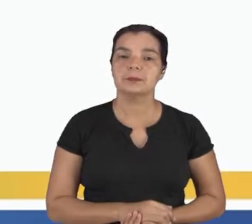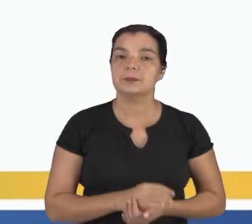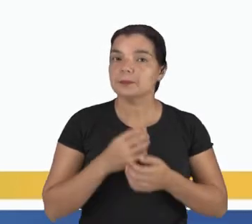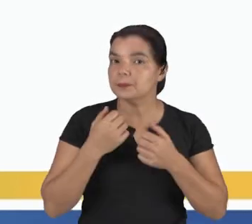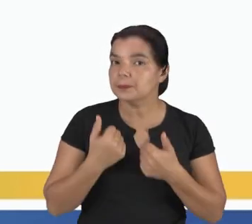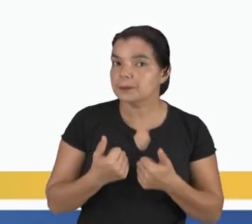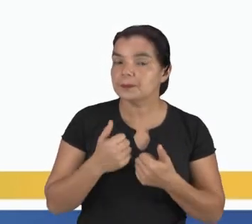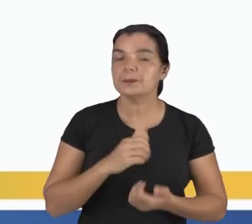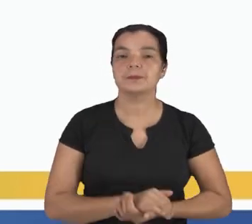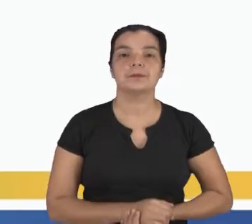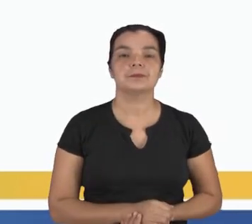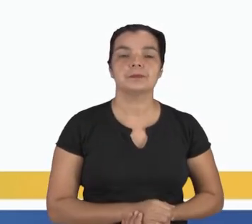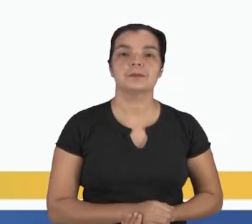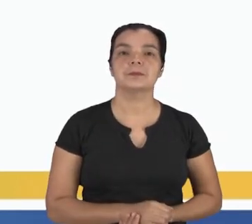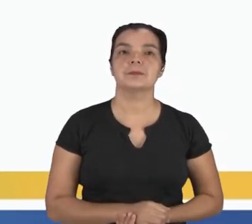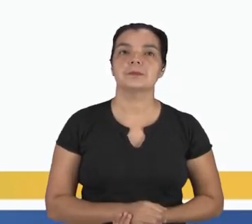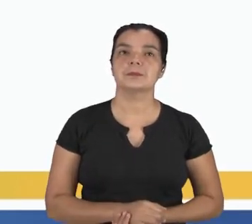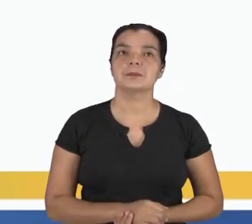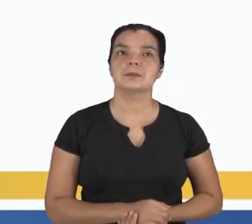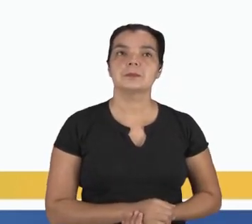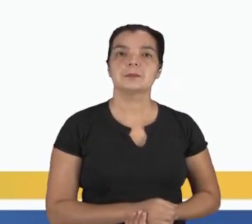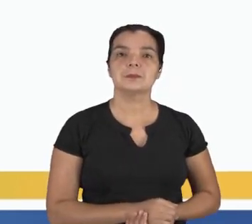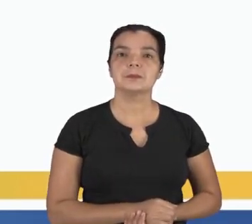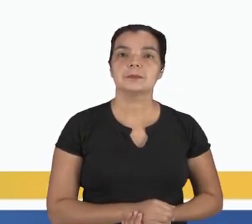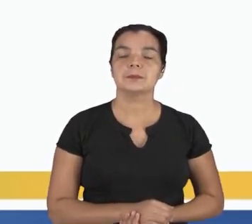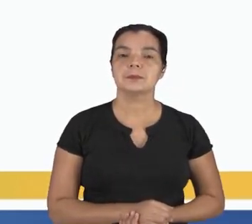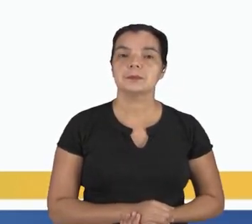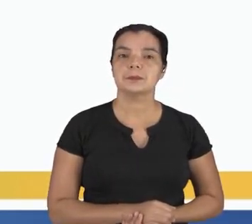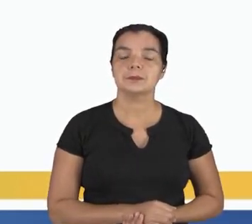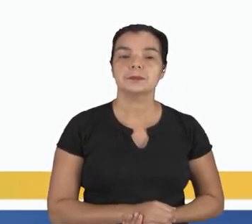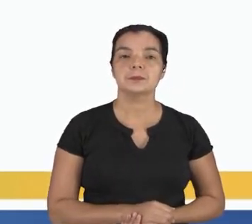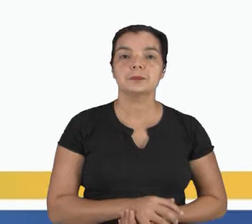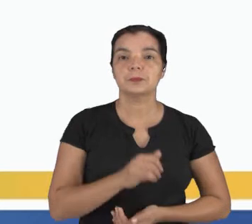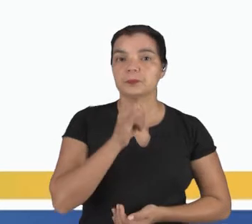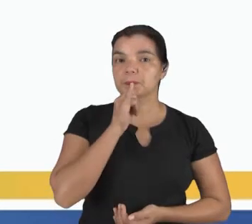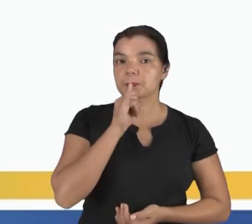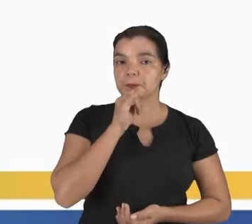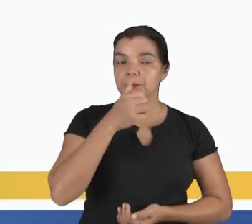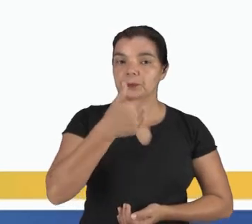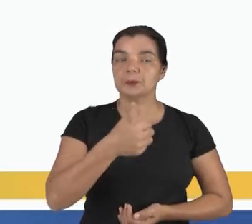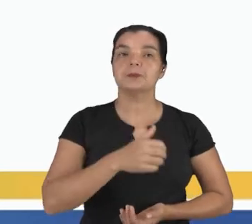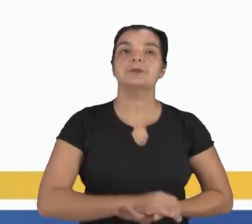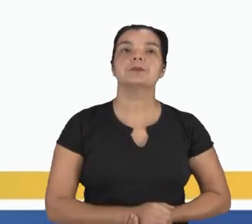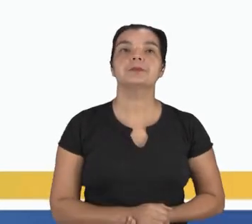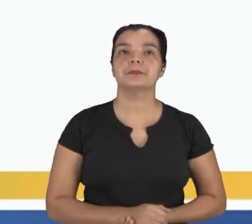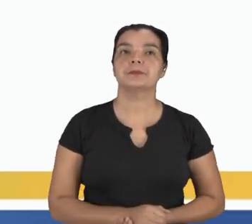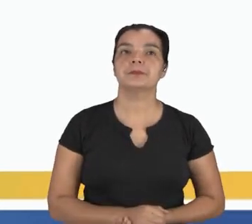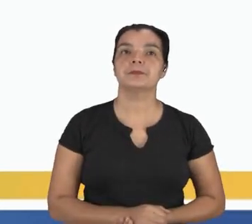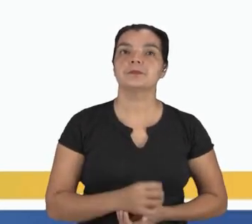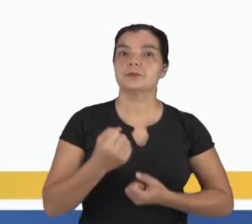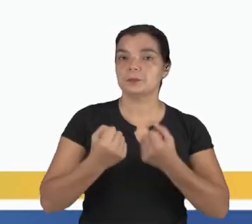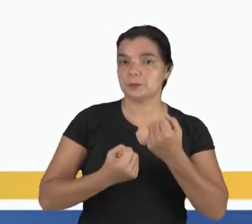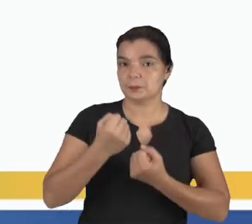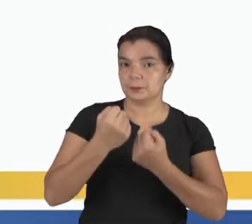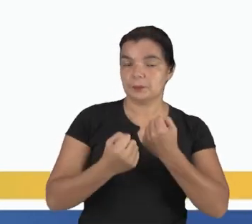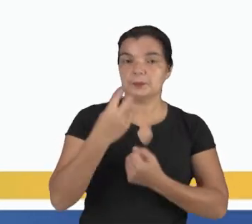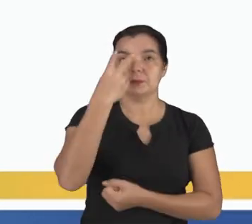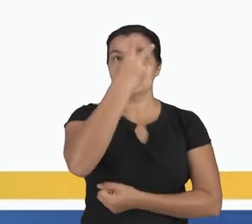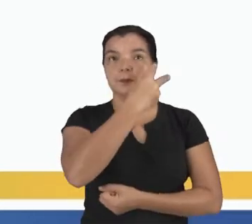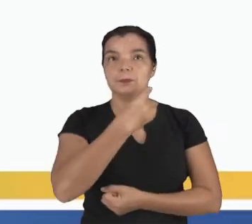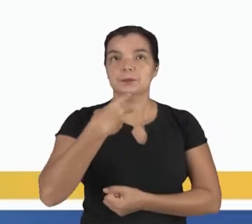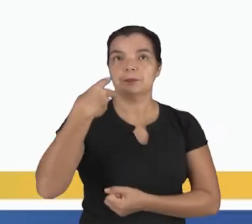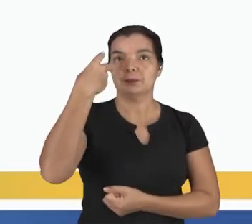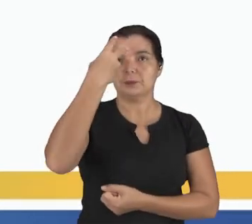Tudo bem? Então vamos lá. Agora a gente vai ver o exemplo 1. Um automóvel